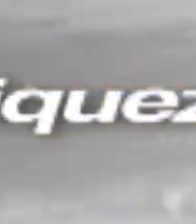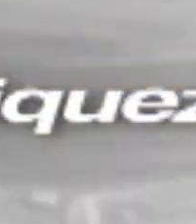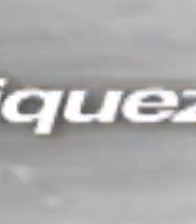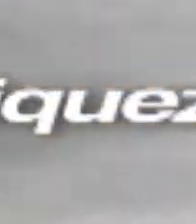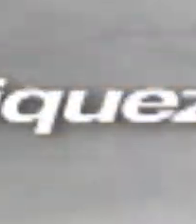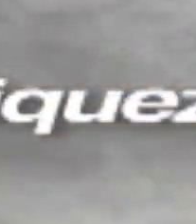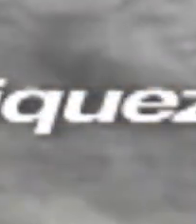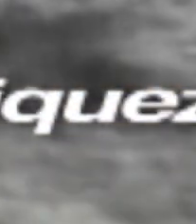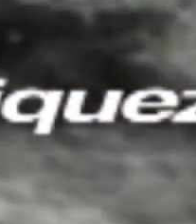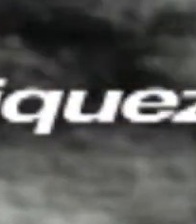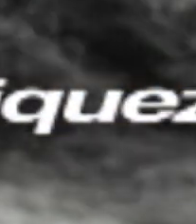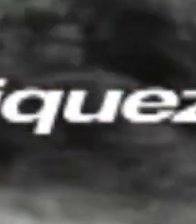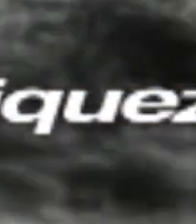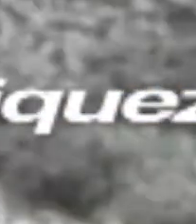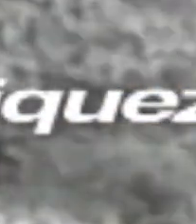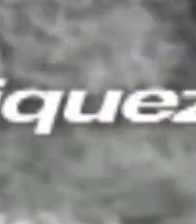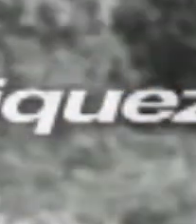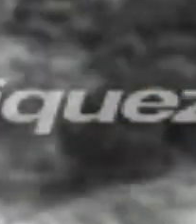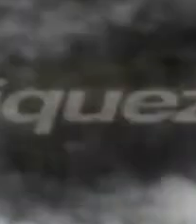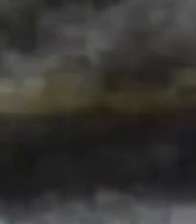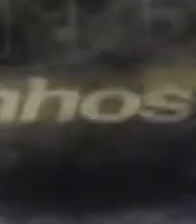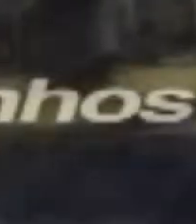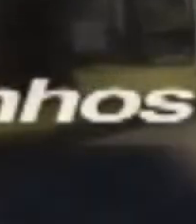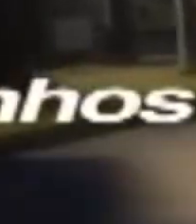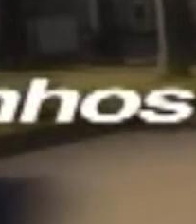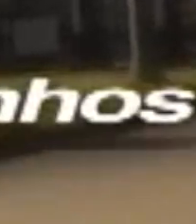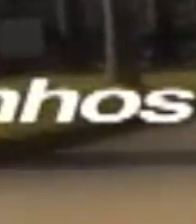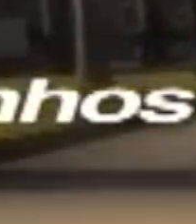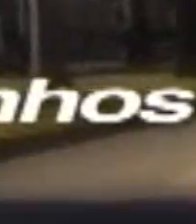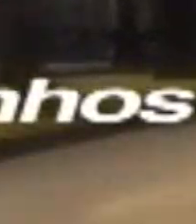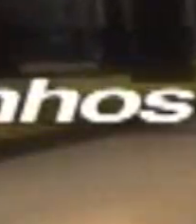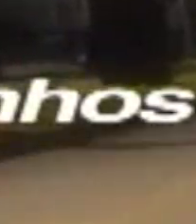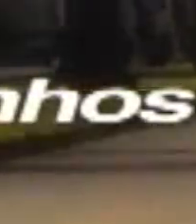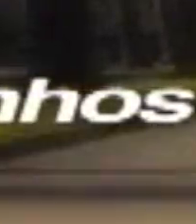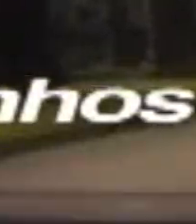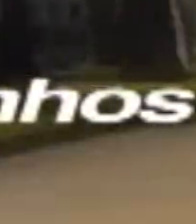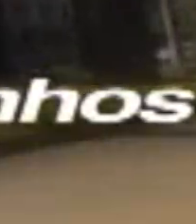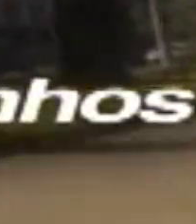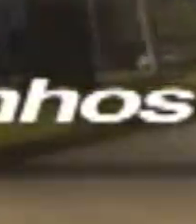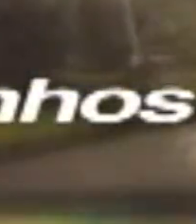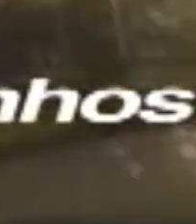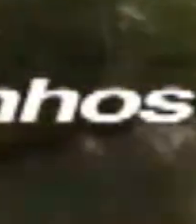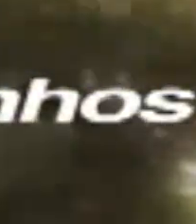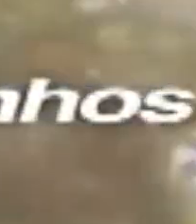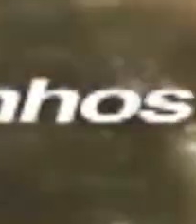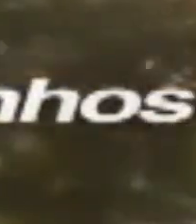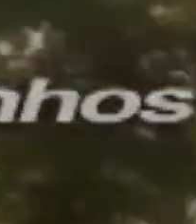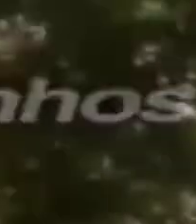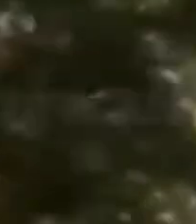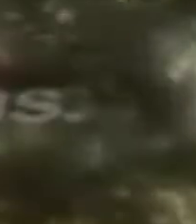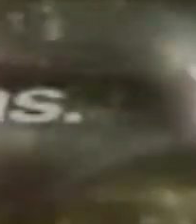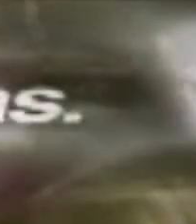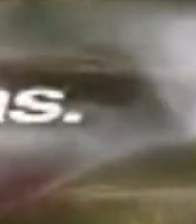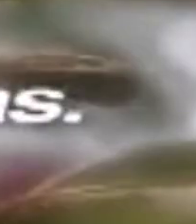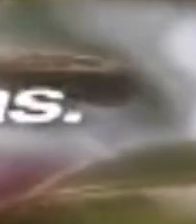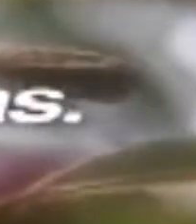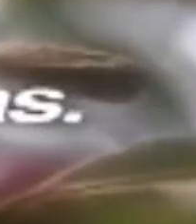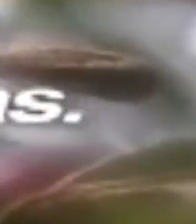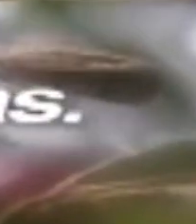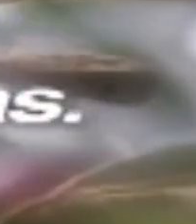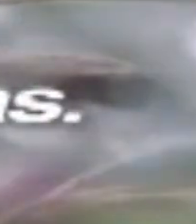também sabem disso, se tornou advogado mais tarde, porque ele era vendedor de livros. Ele vendia livros de direito, e ao vender livros de direito, lia